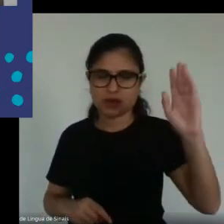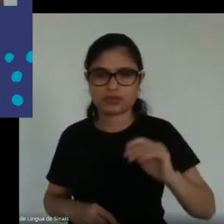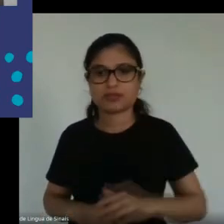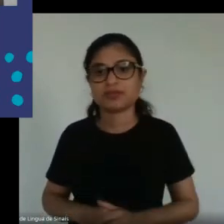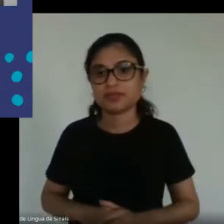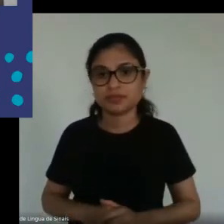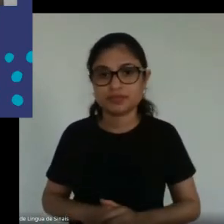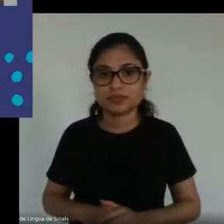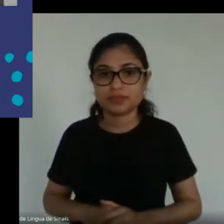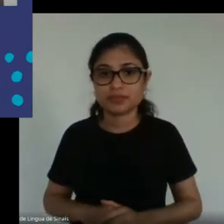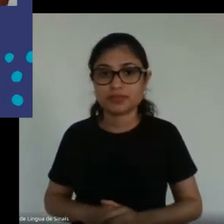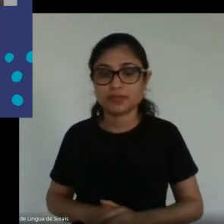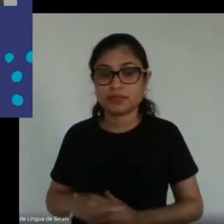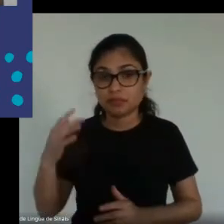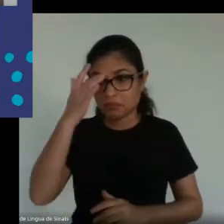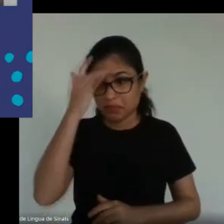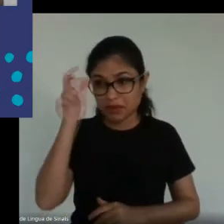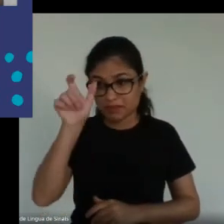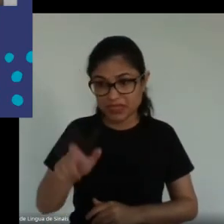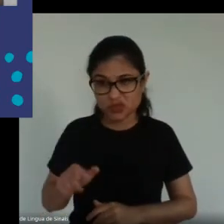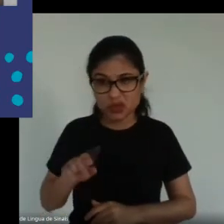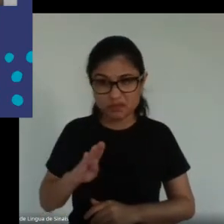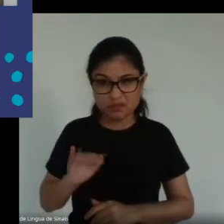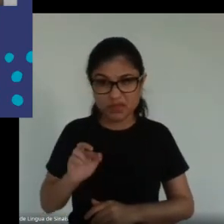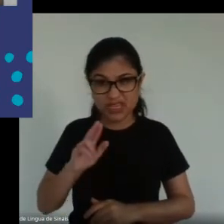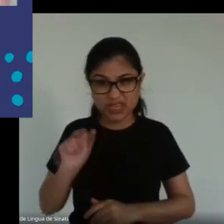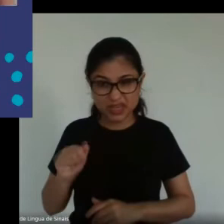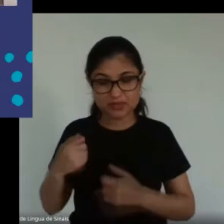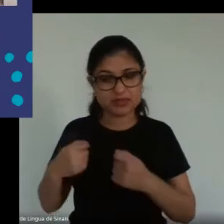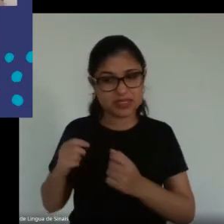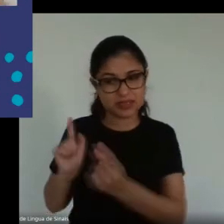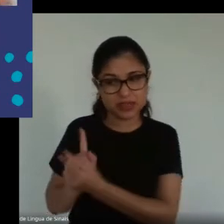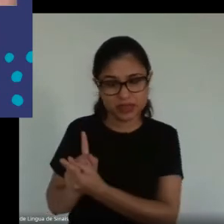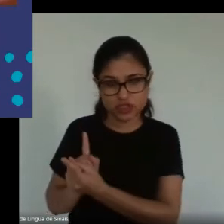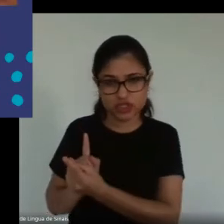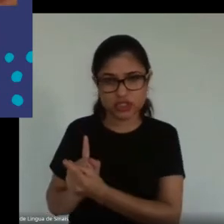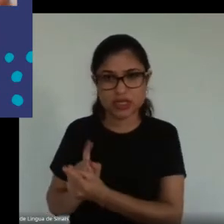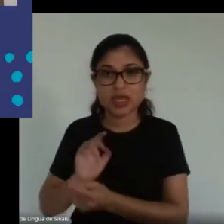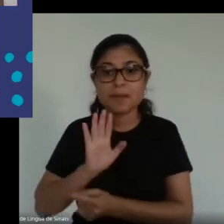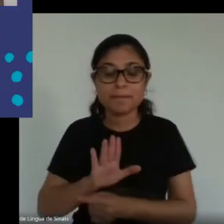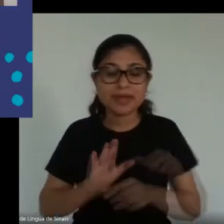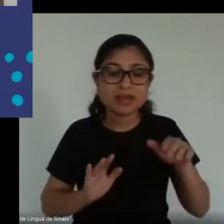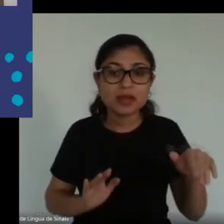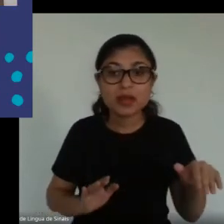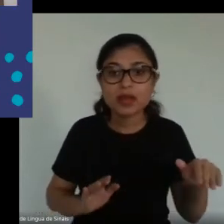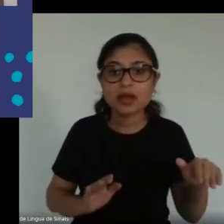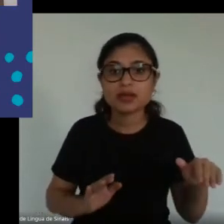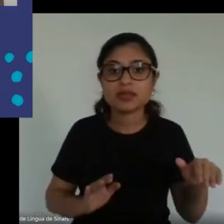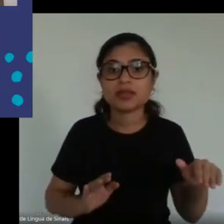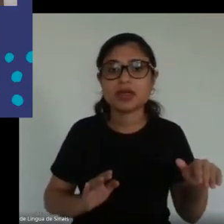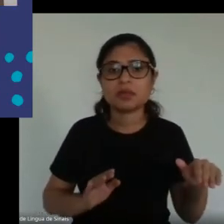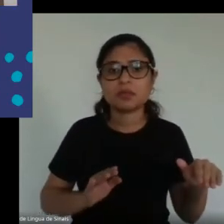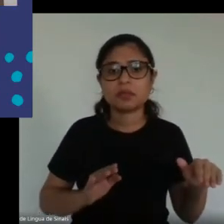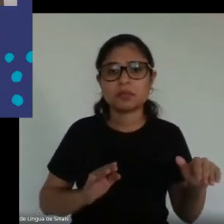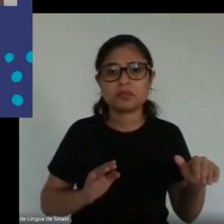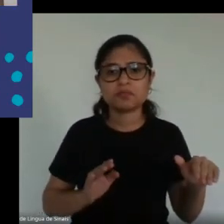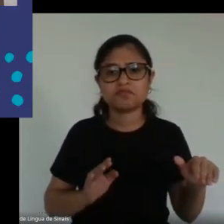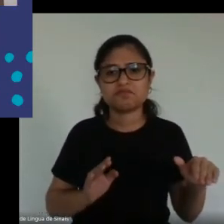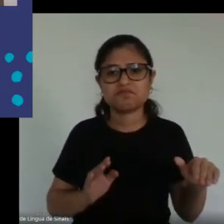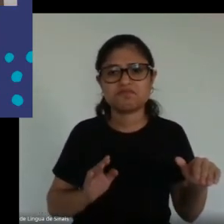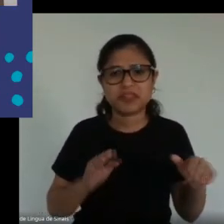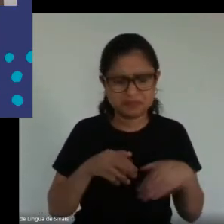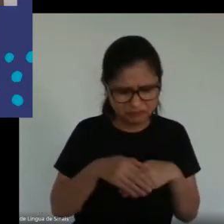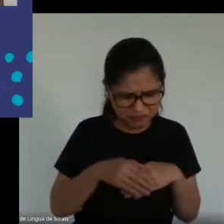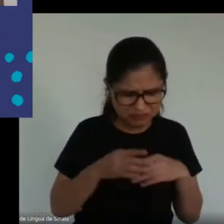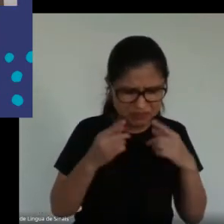uma pessoa fazendo birra precisa ser atendida, mas uma criança chorando, quando uma criança está ali, no canto, emburrada,